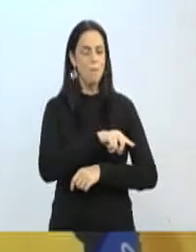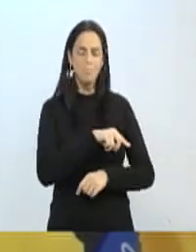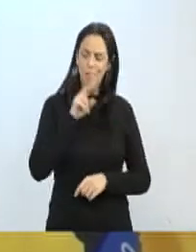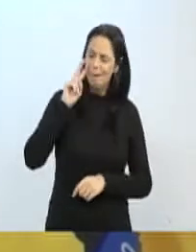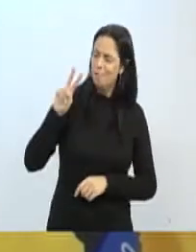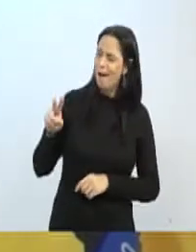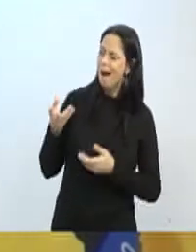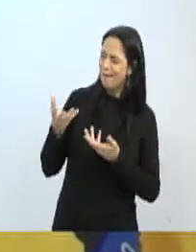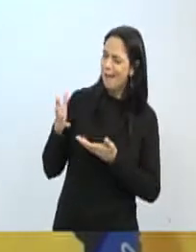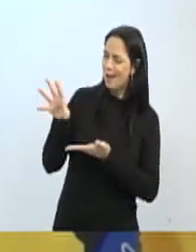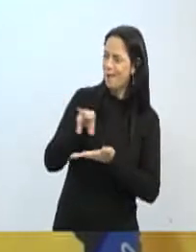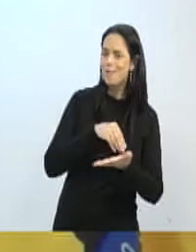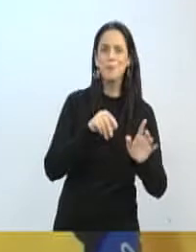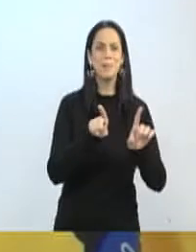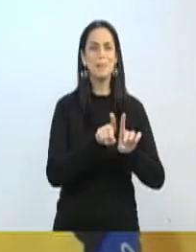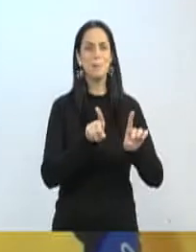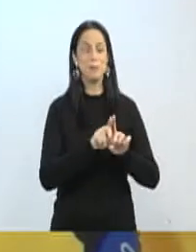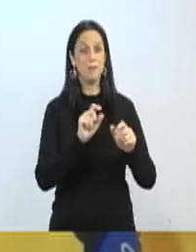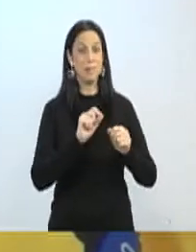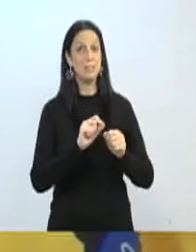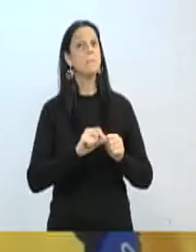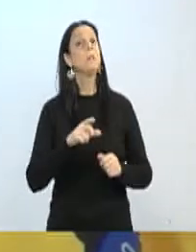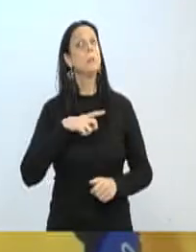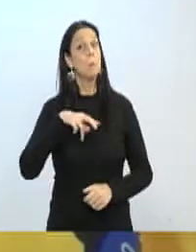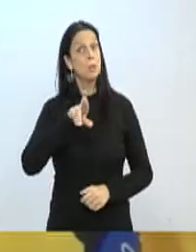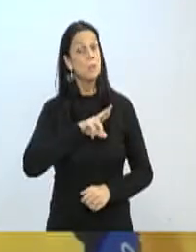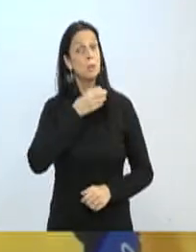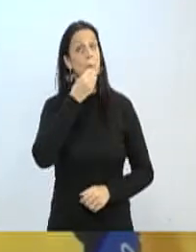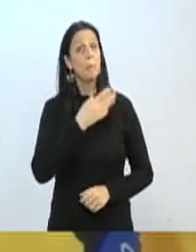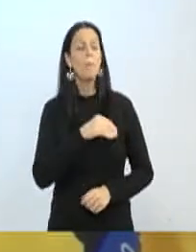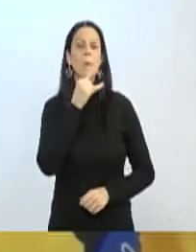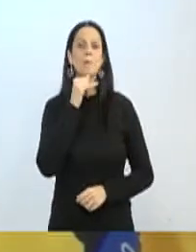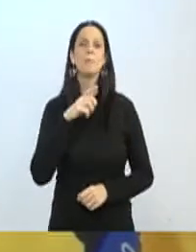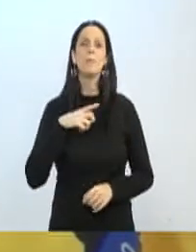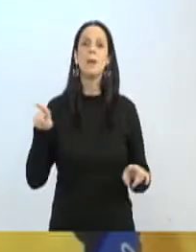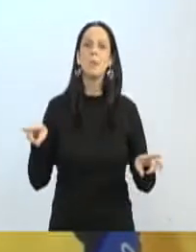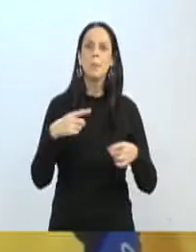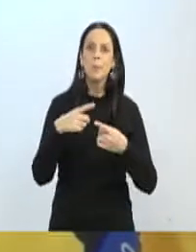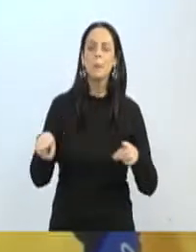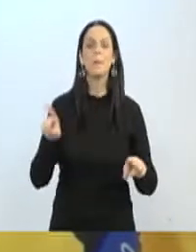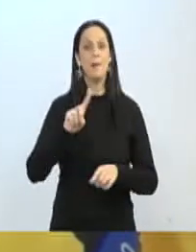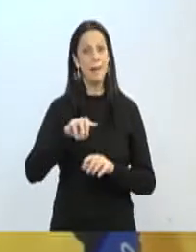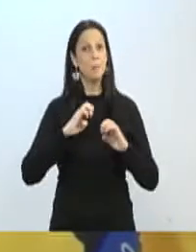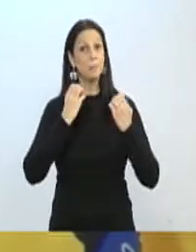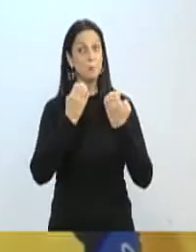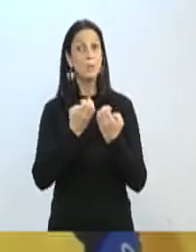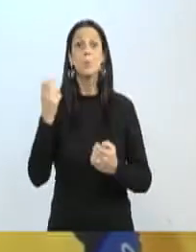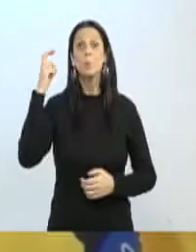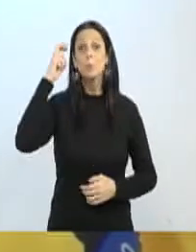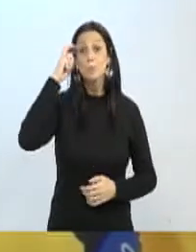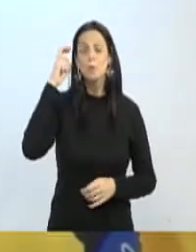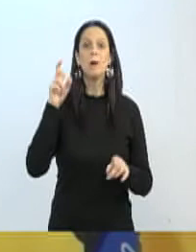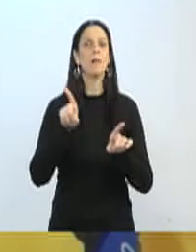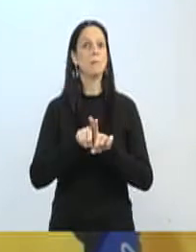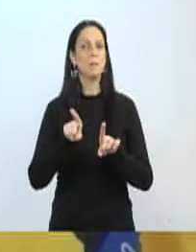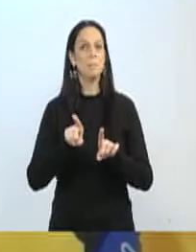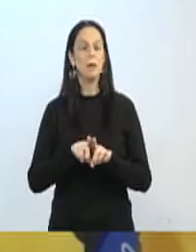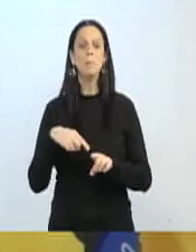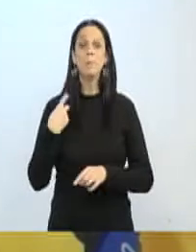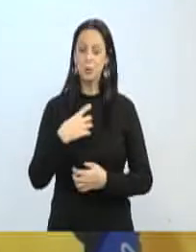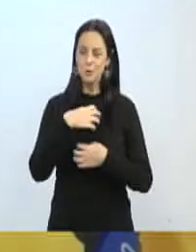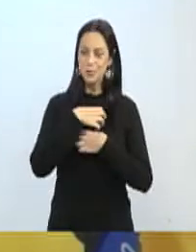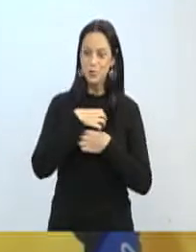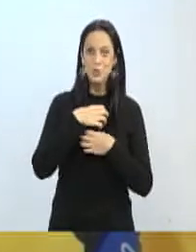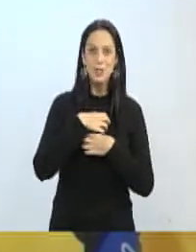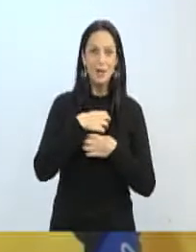nós vivemos muitos bons resultados durante esse trabalho a gente leva a música um evento com é bem e a gente tem uma abordagem muito